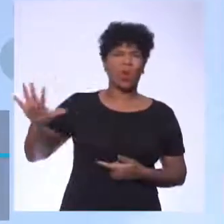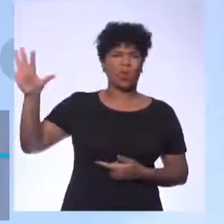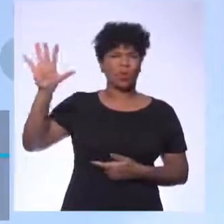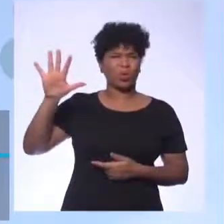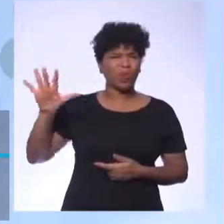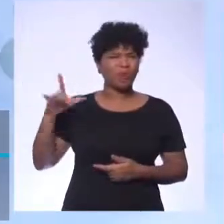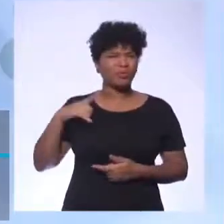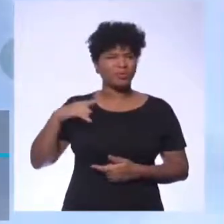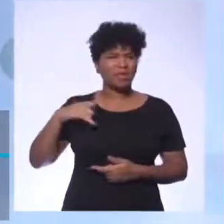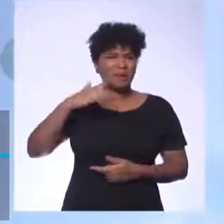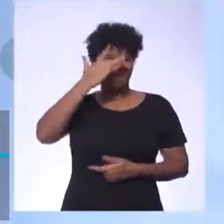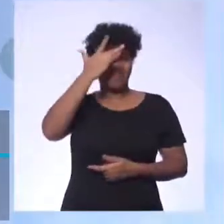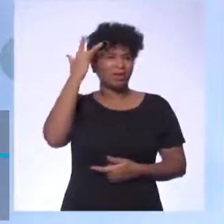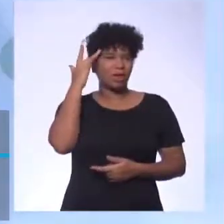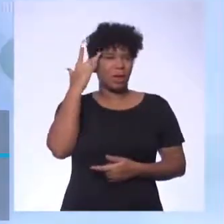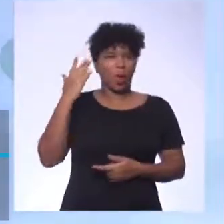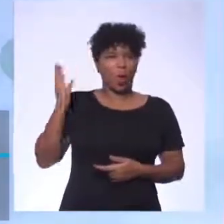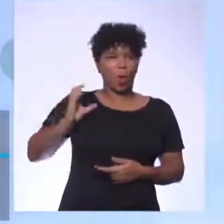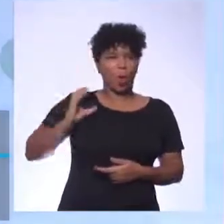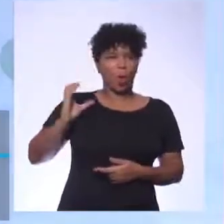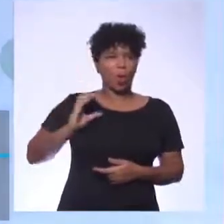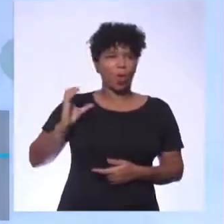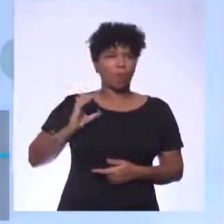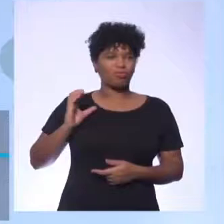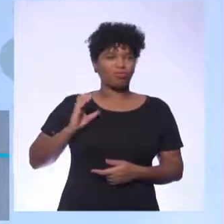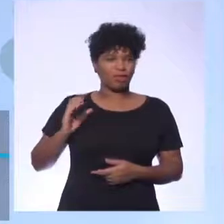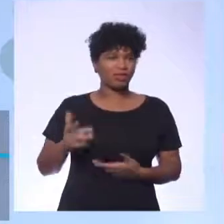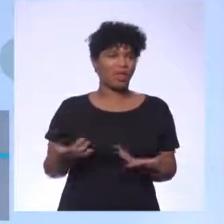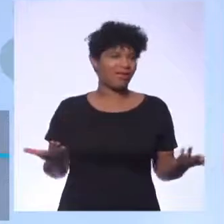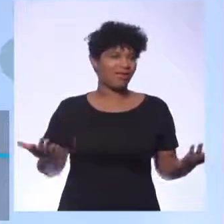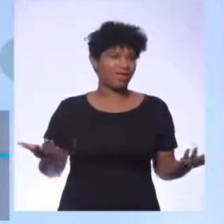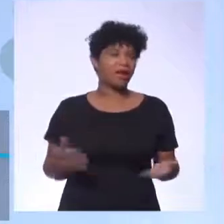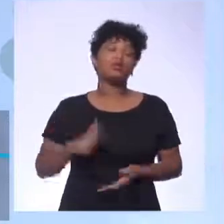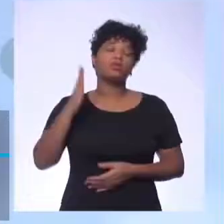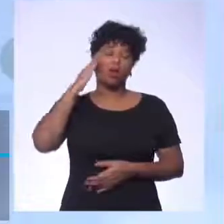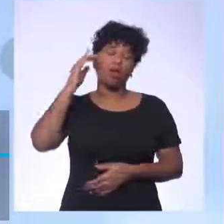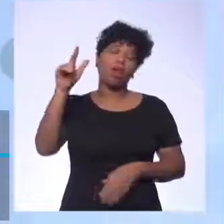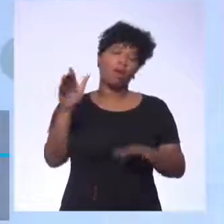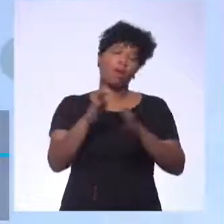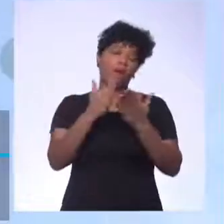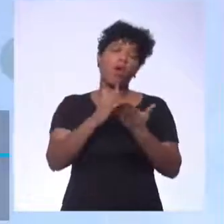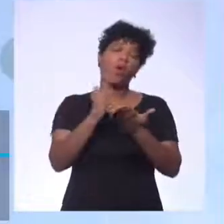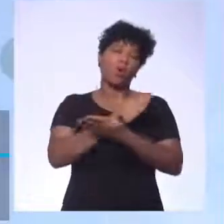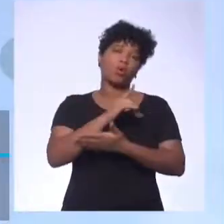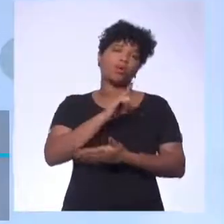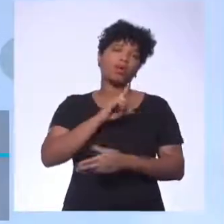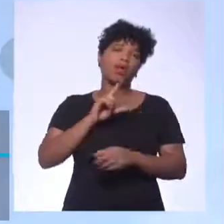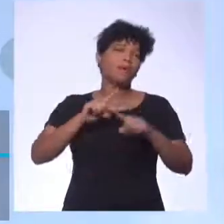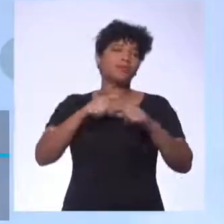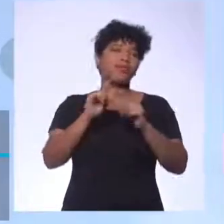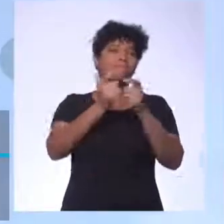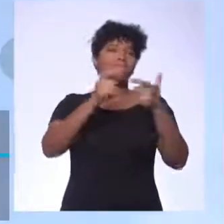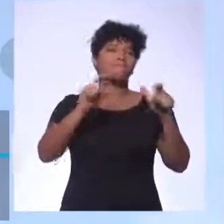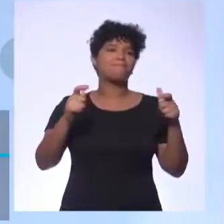tudo tão, não tudo, mas muitos, né, tem miséria lá também, mas muitos são tão ricos, etc e tal, e quando a gente cai